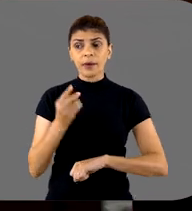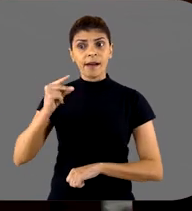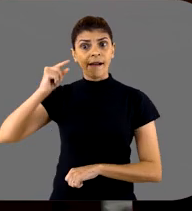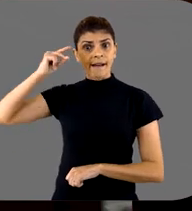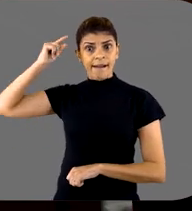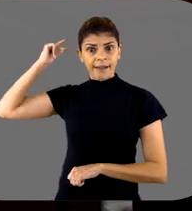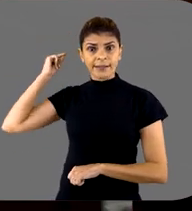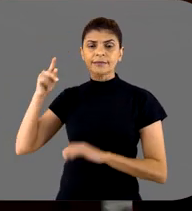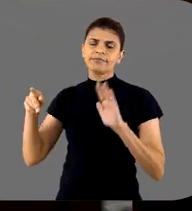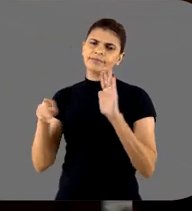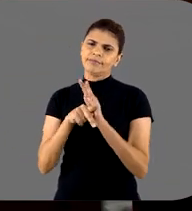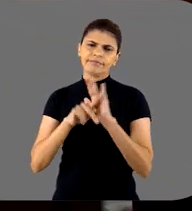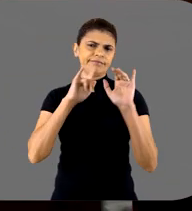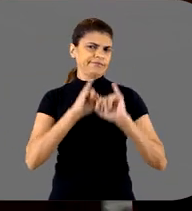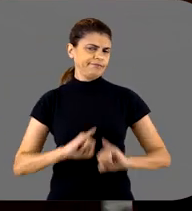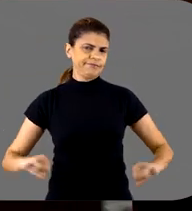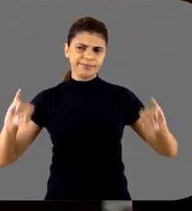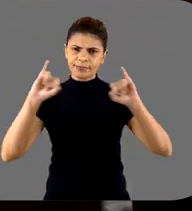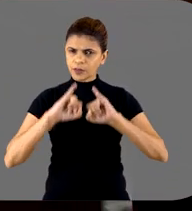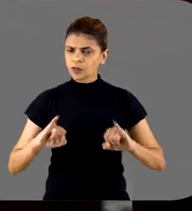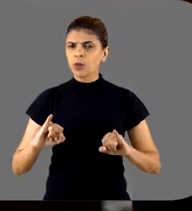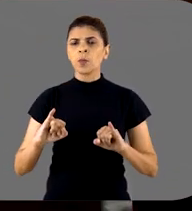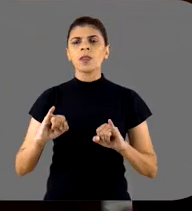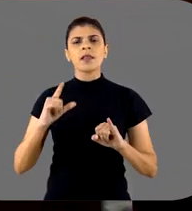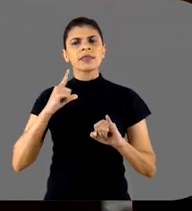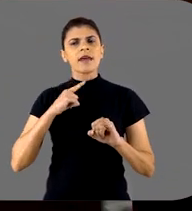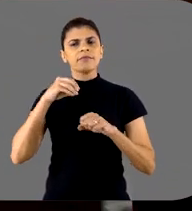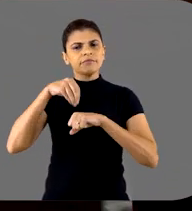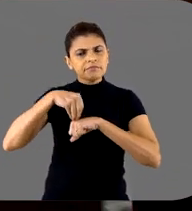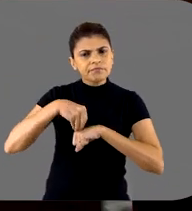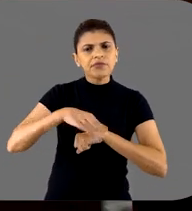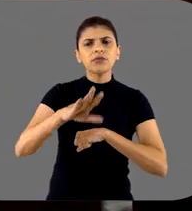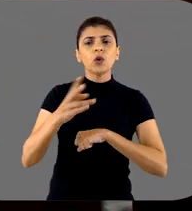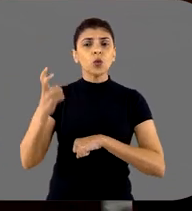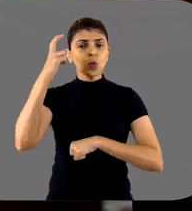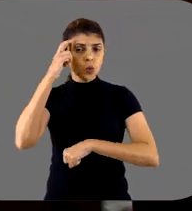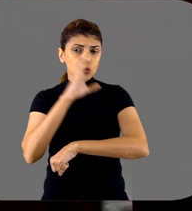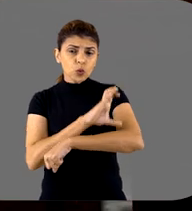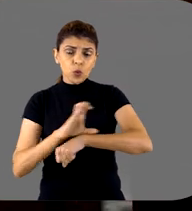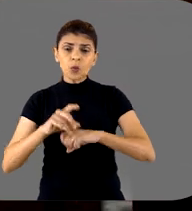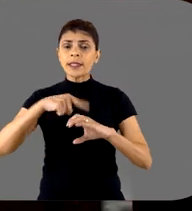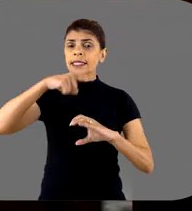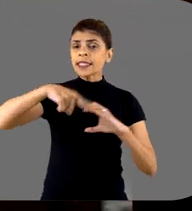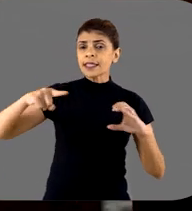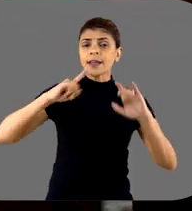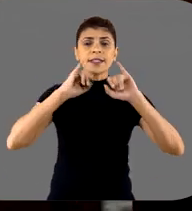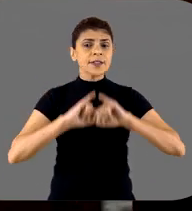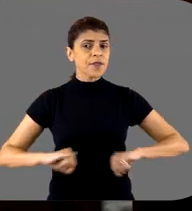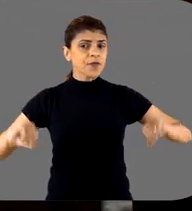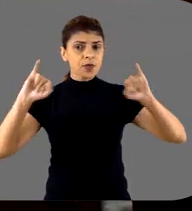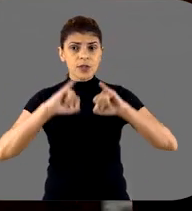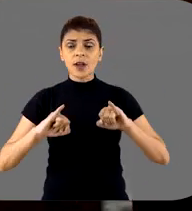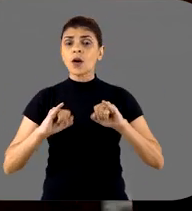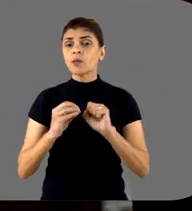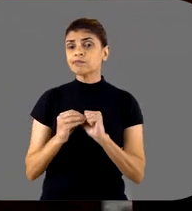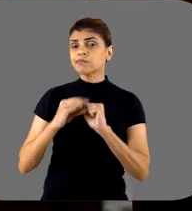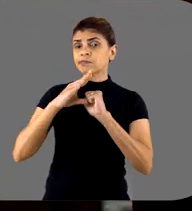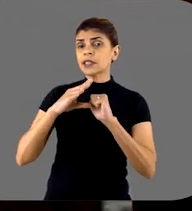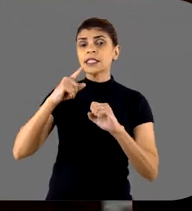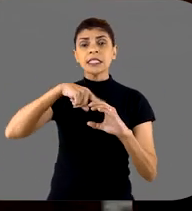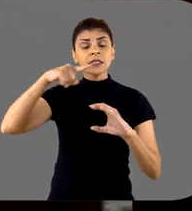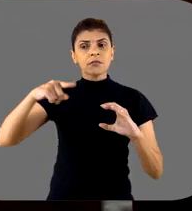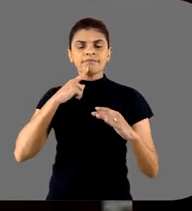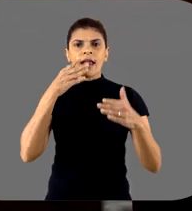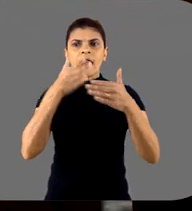contemporâneo. Antigamente, os canais clássicos de transmissão de cultura científica, de difusão dessa informação